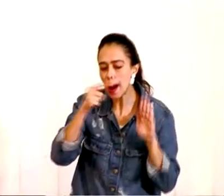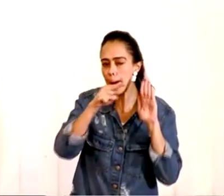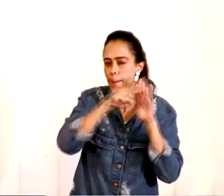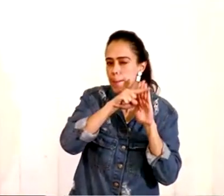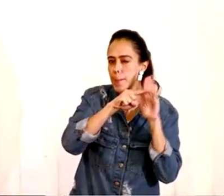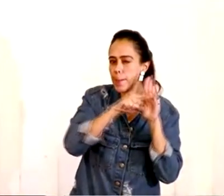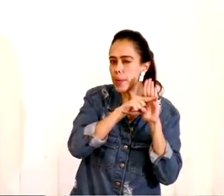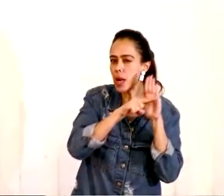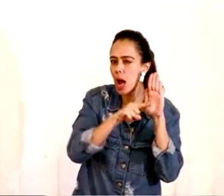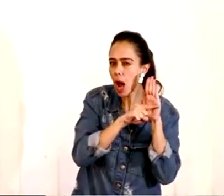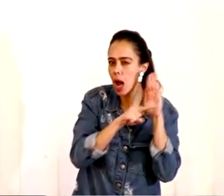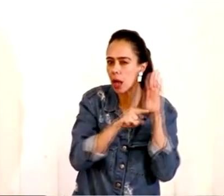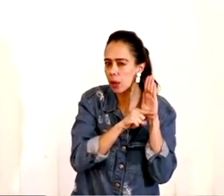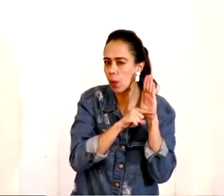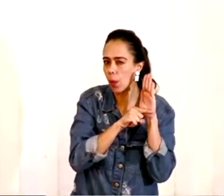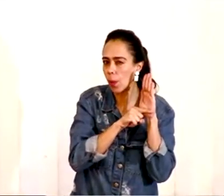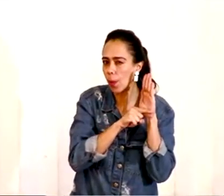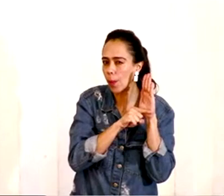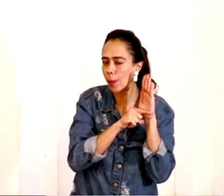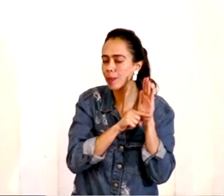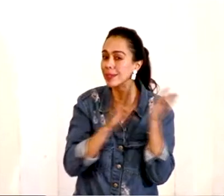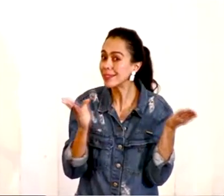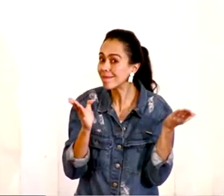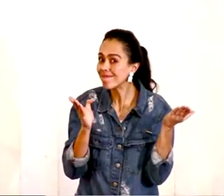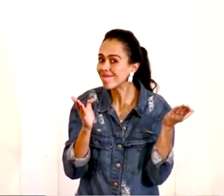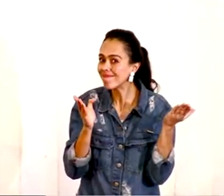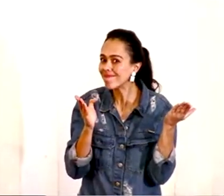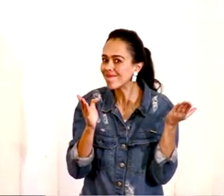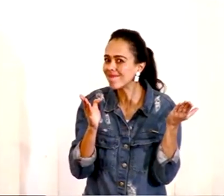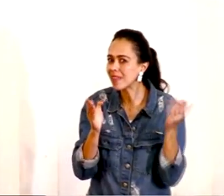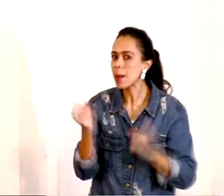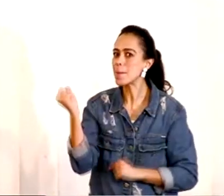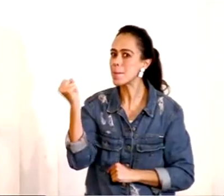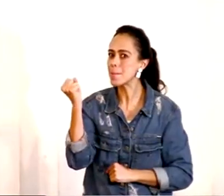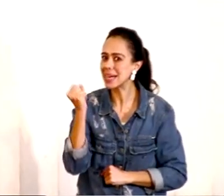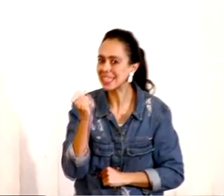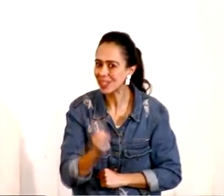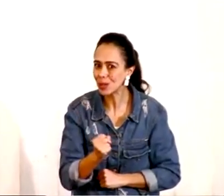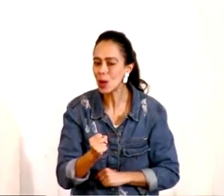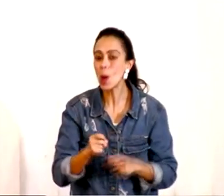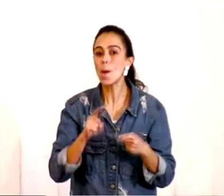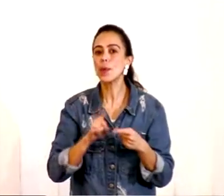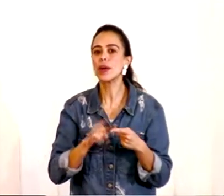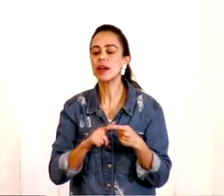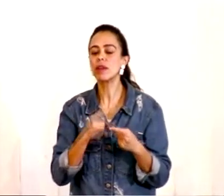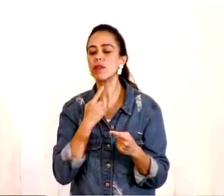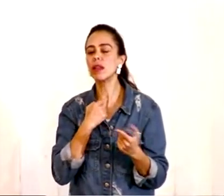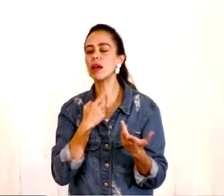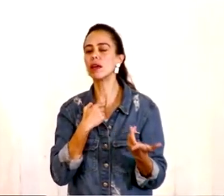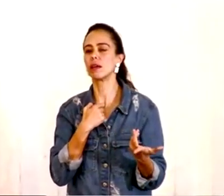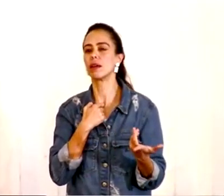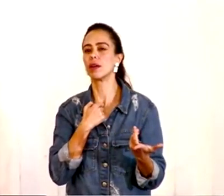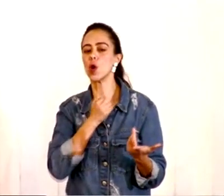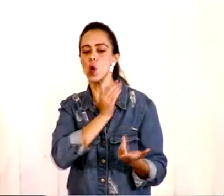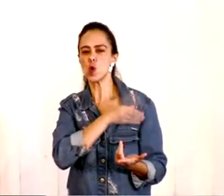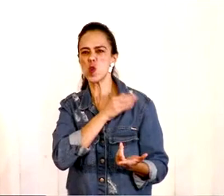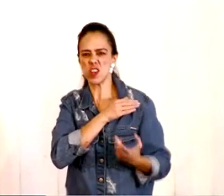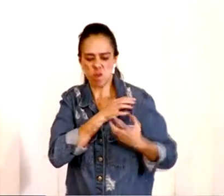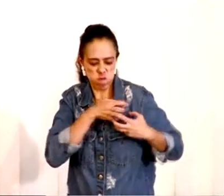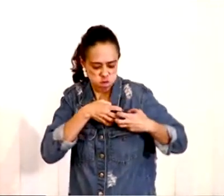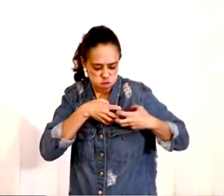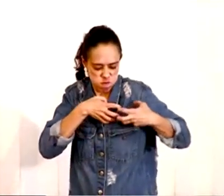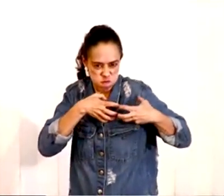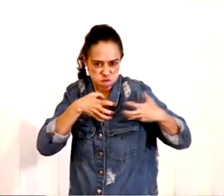E Deus então, rapidamente, se aproxima de Caim para, em